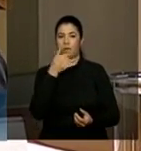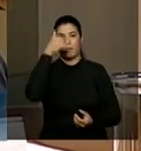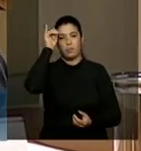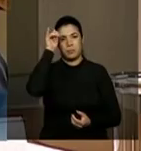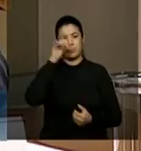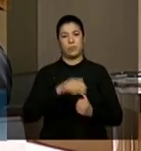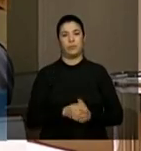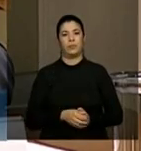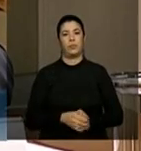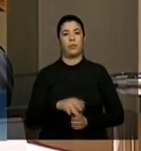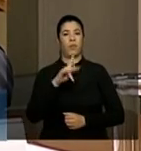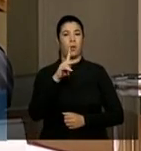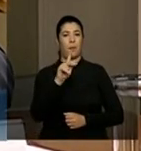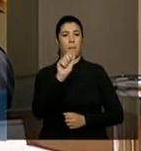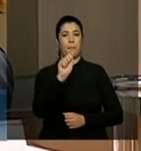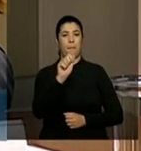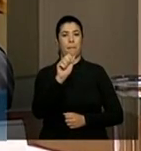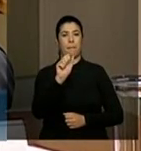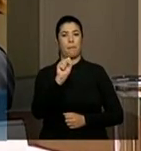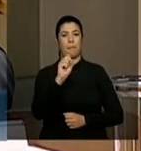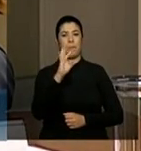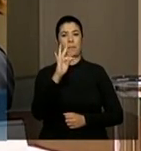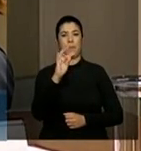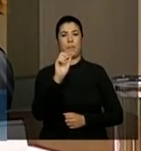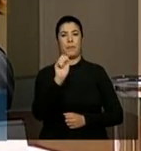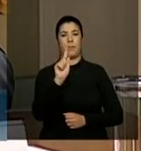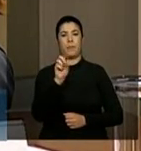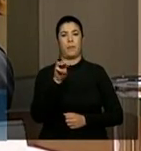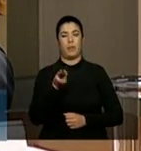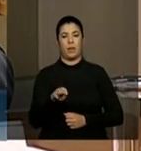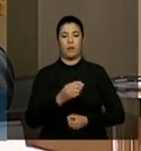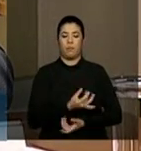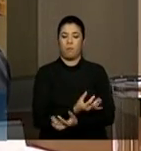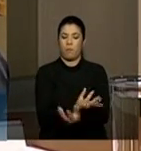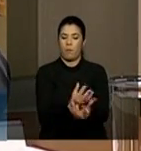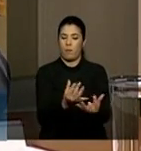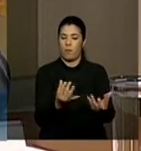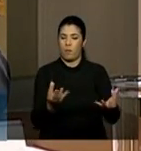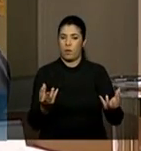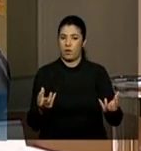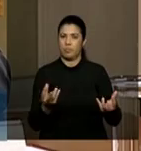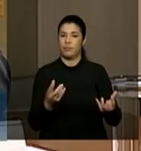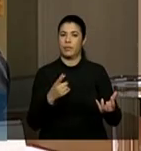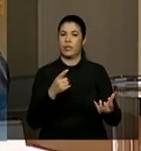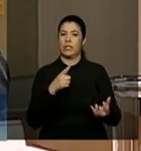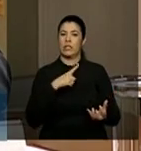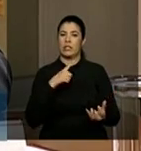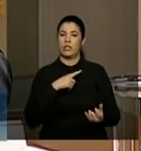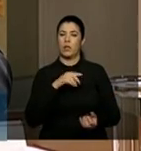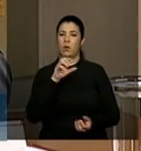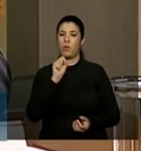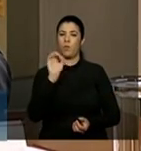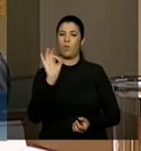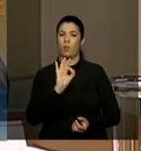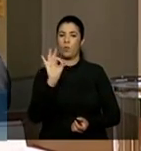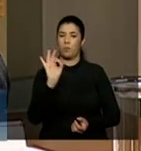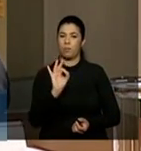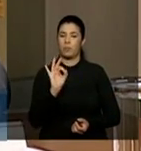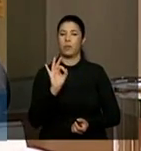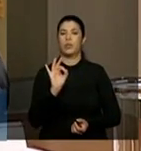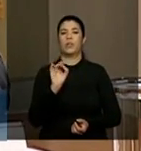A pastagem, ela continua ocupando uma área estável em torno de 60% na Amazônia brasileira. E ela